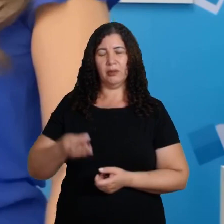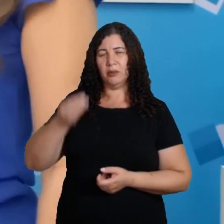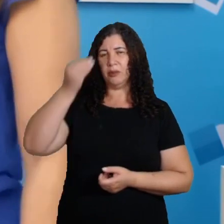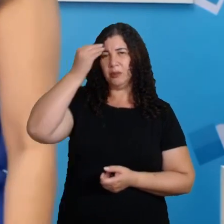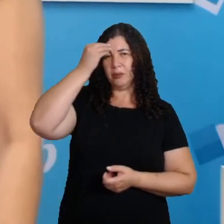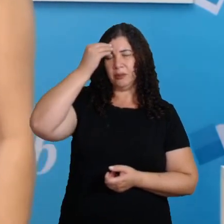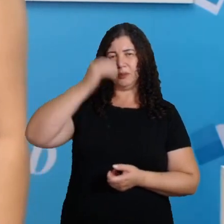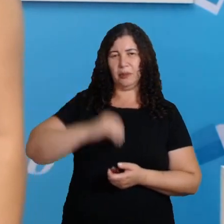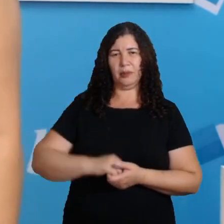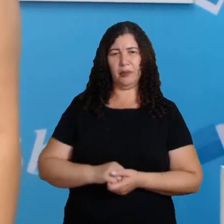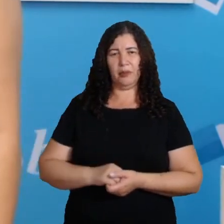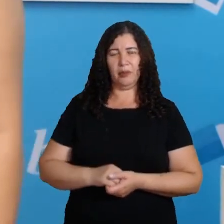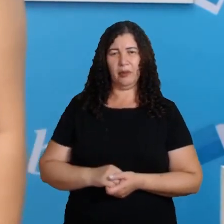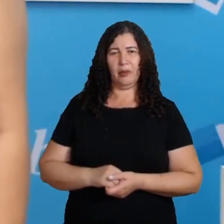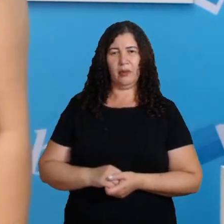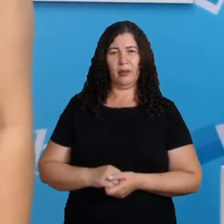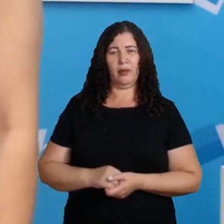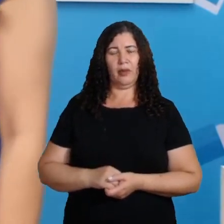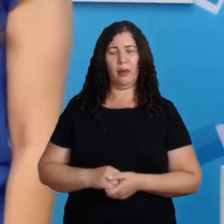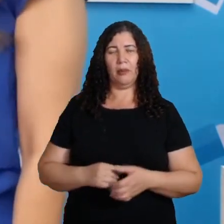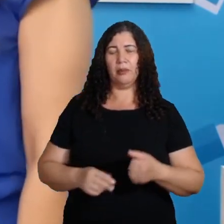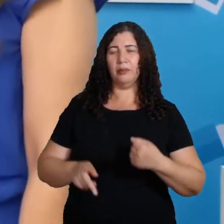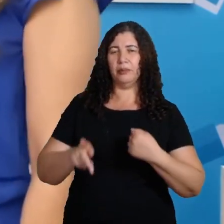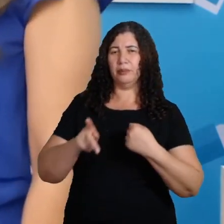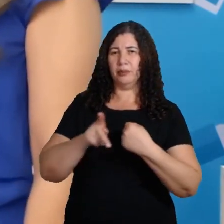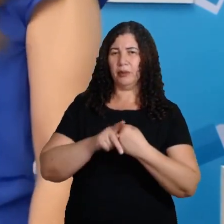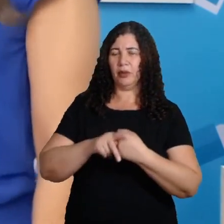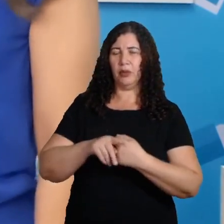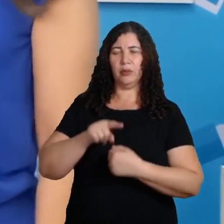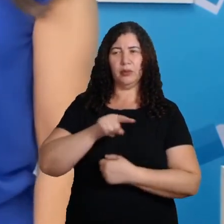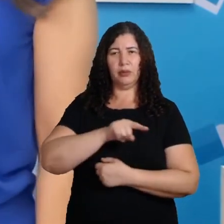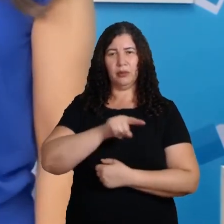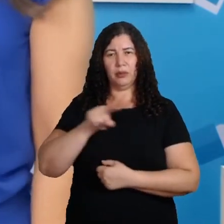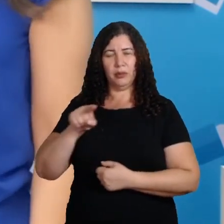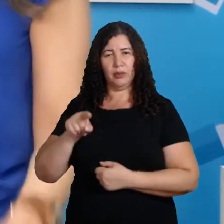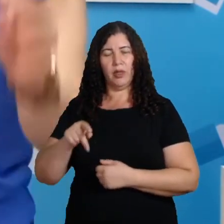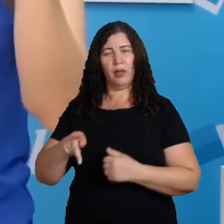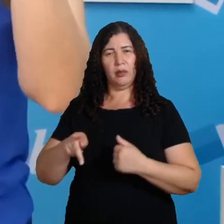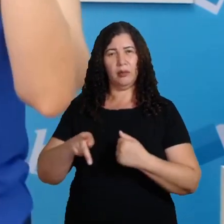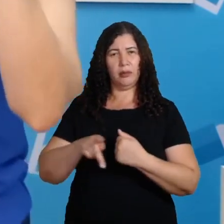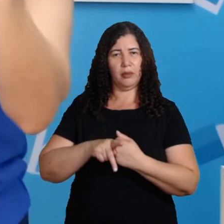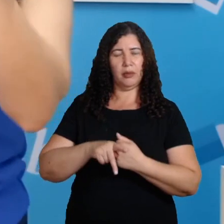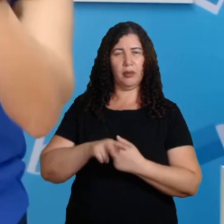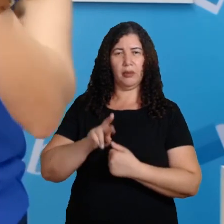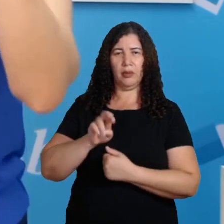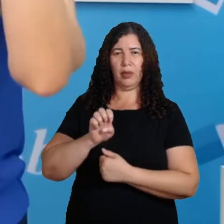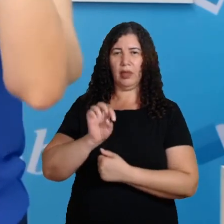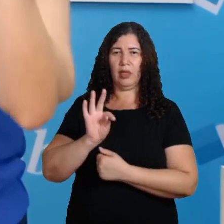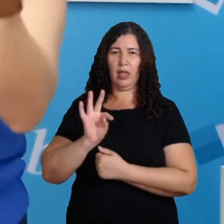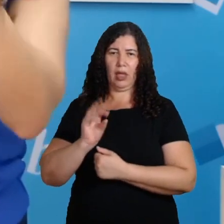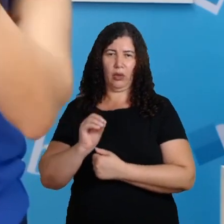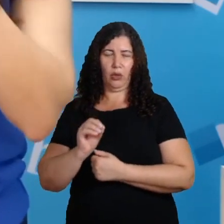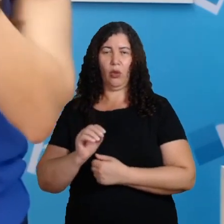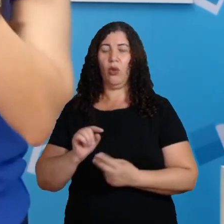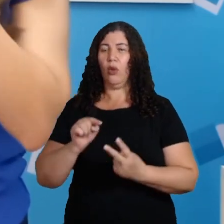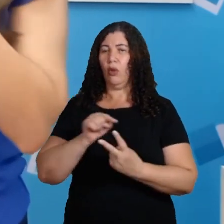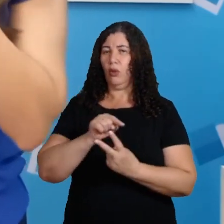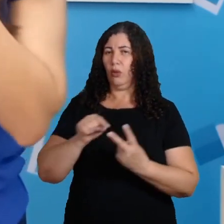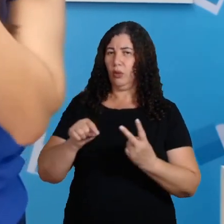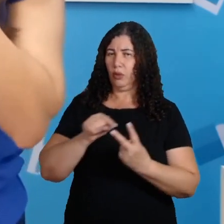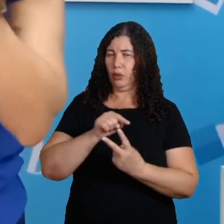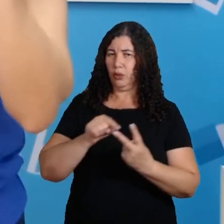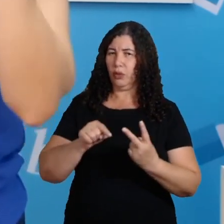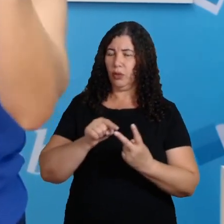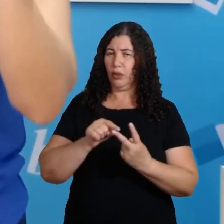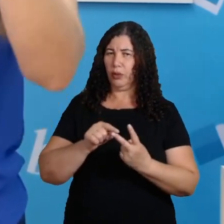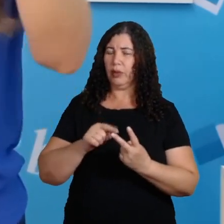isso. São, aqui ó, pronome demonstrativo, pronome pessoal do caso reto. Os dois funcionam como